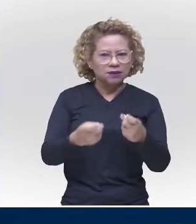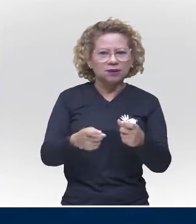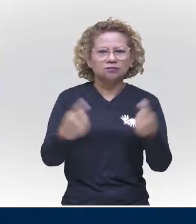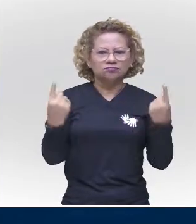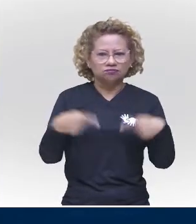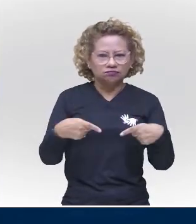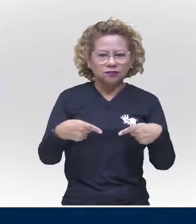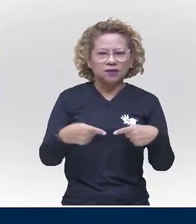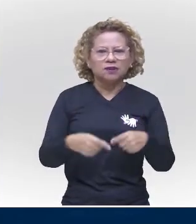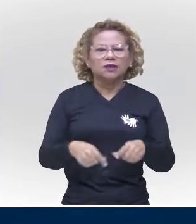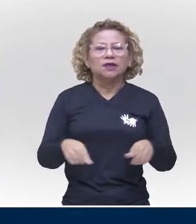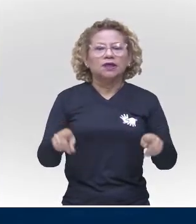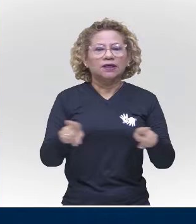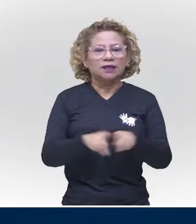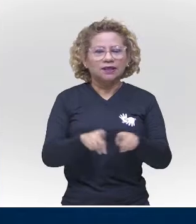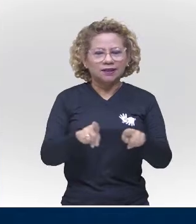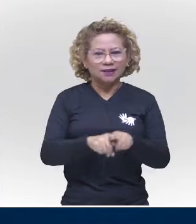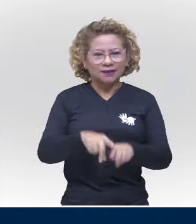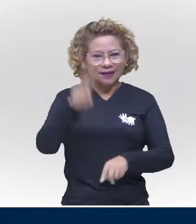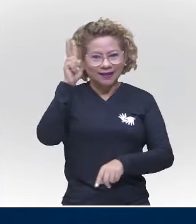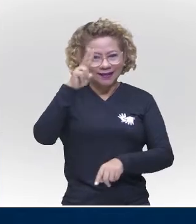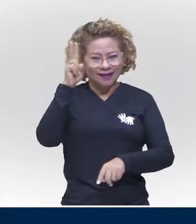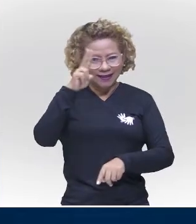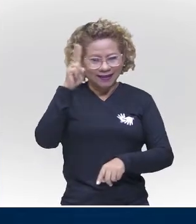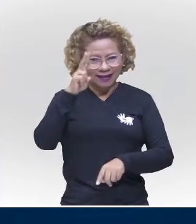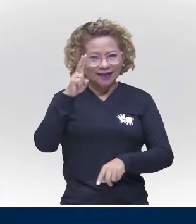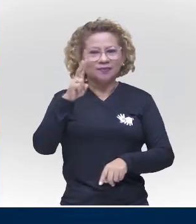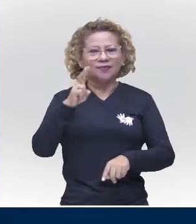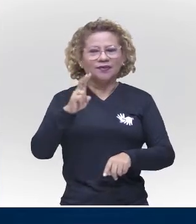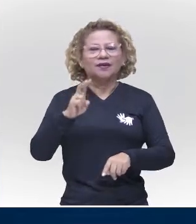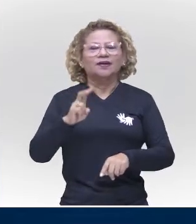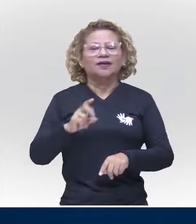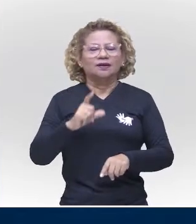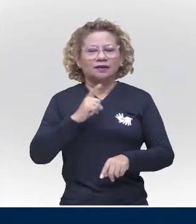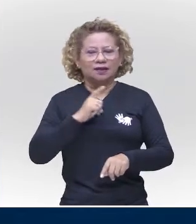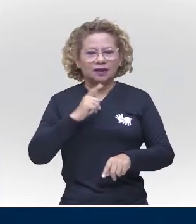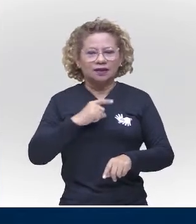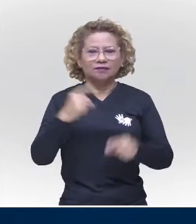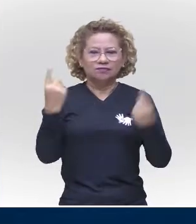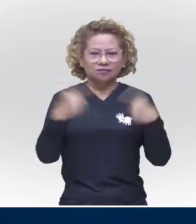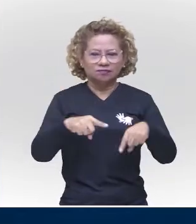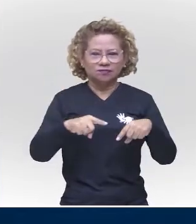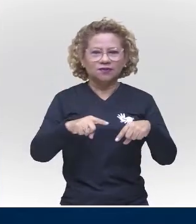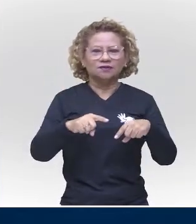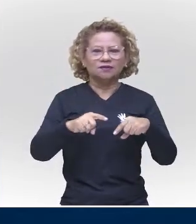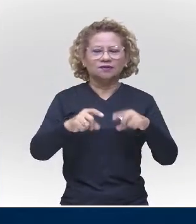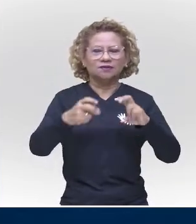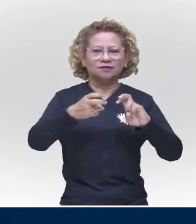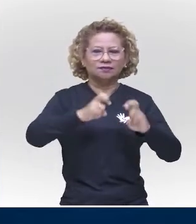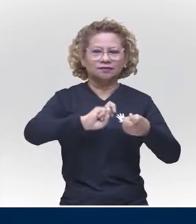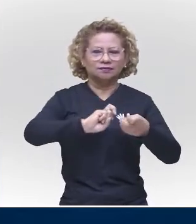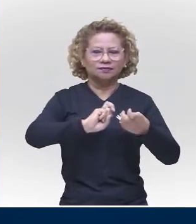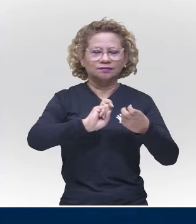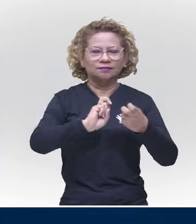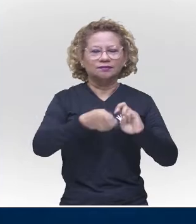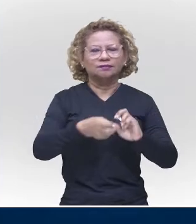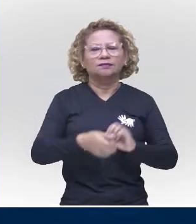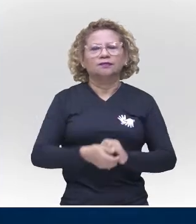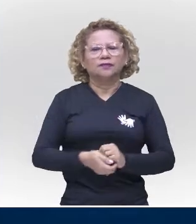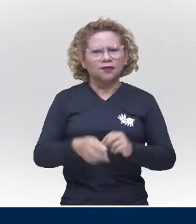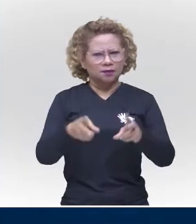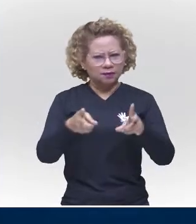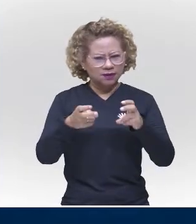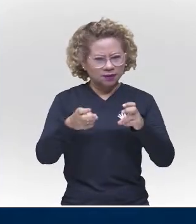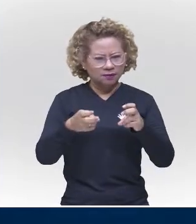a capoeira, que é uma grande representatividade aqui do nosso país, onde nós percebemos, que é